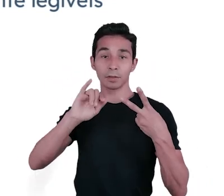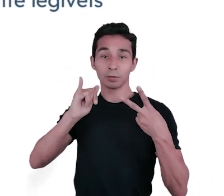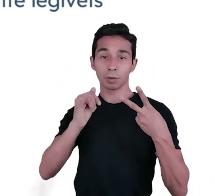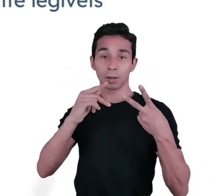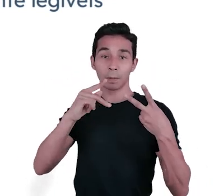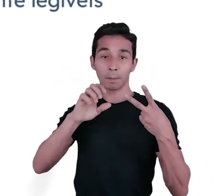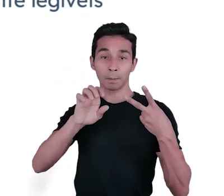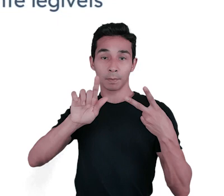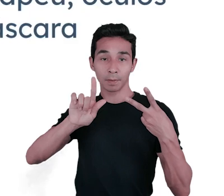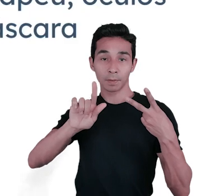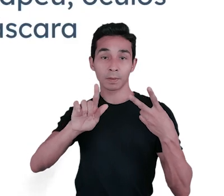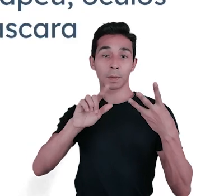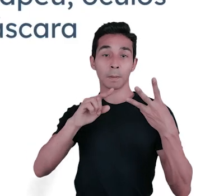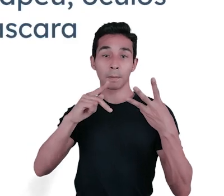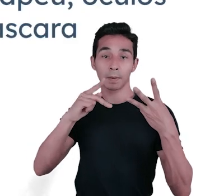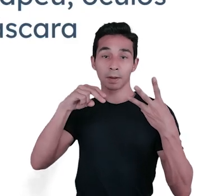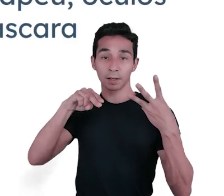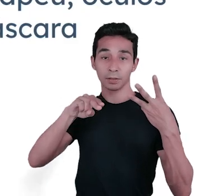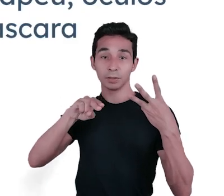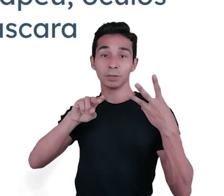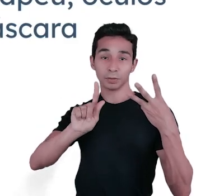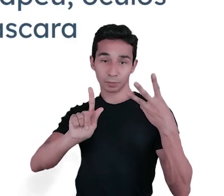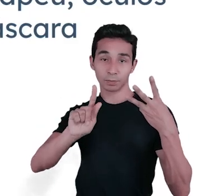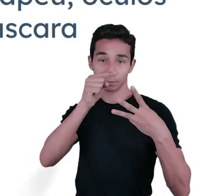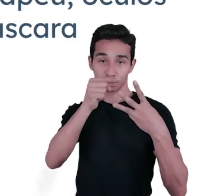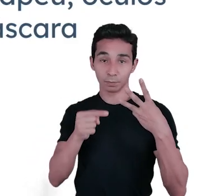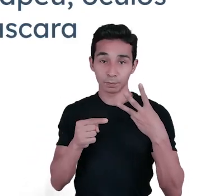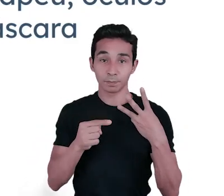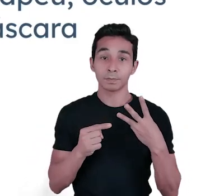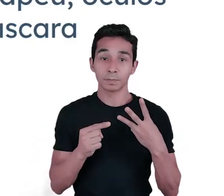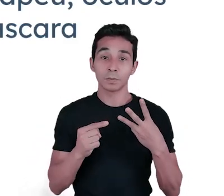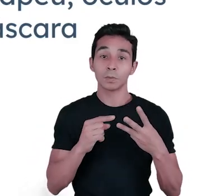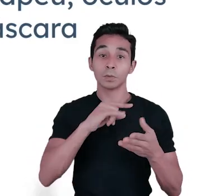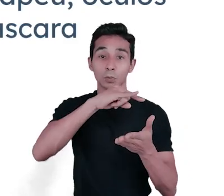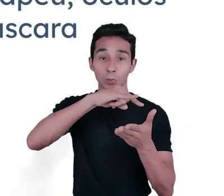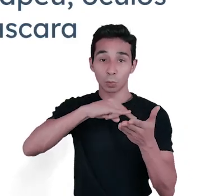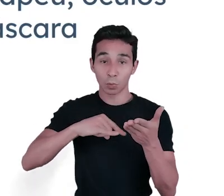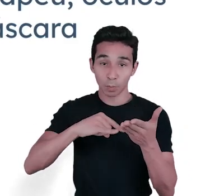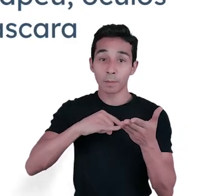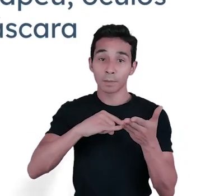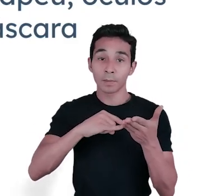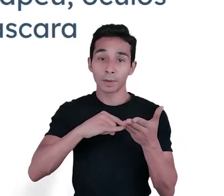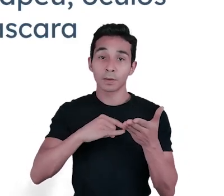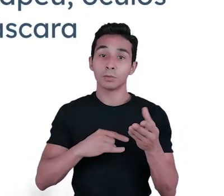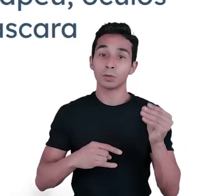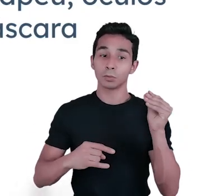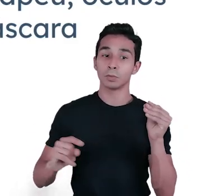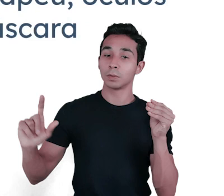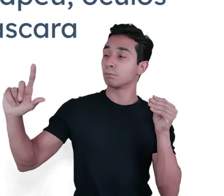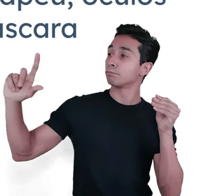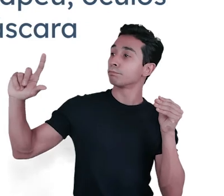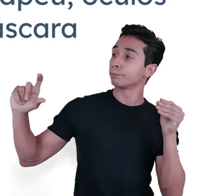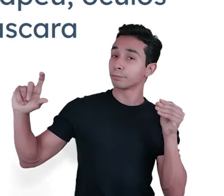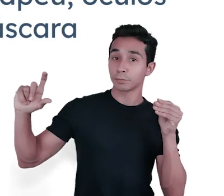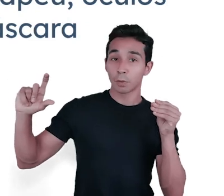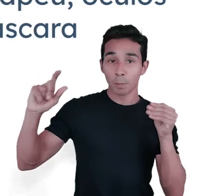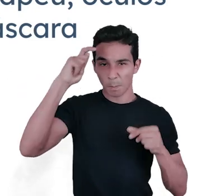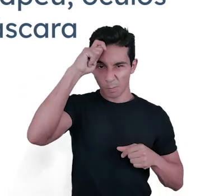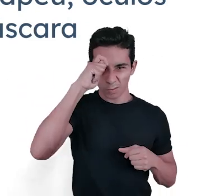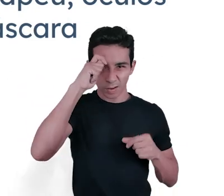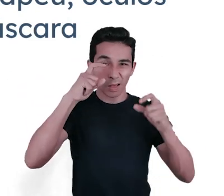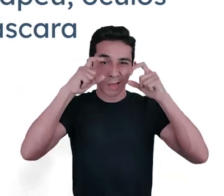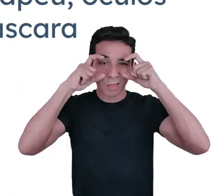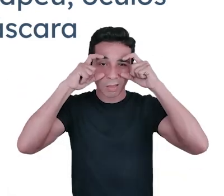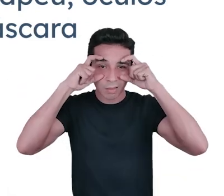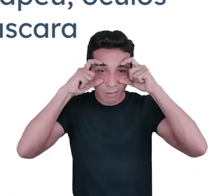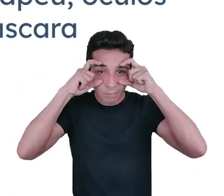ou PNG. Ao tirar a selfie segurando seu documento de identificação com foto, não use boné, chapéu, óculos